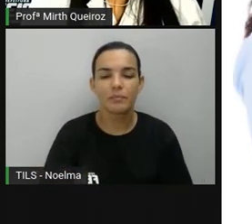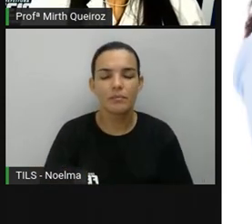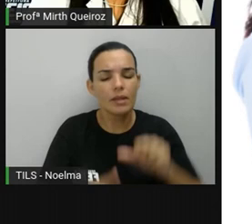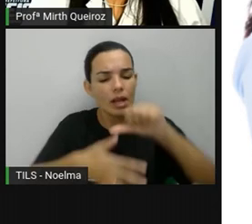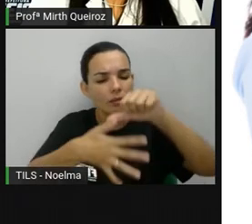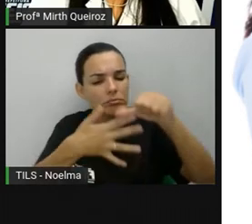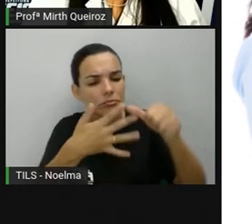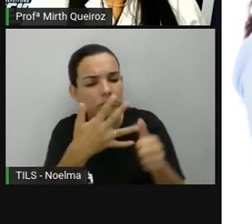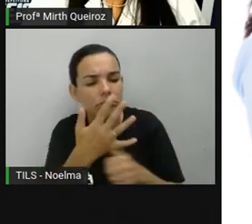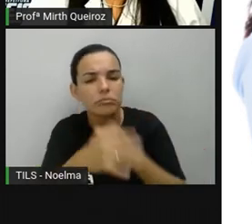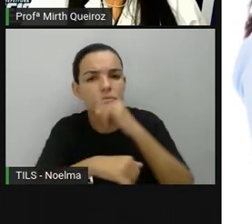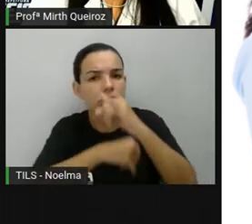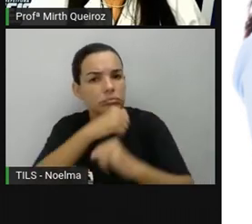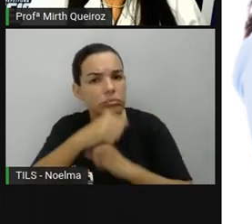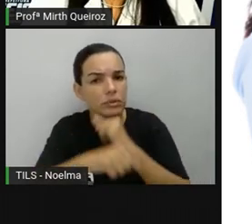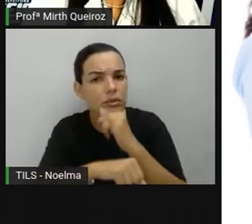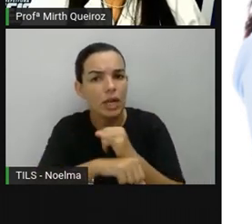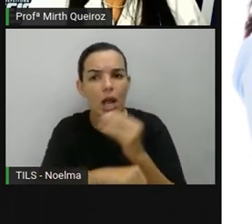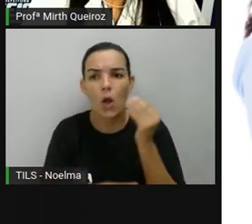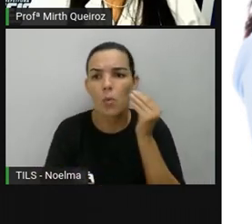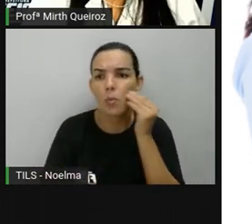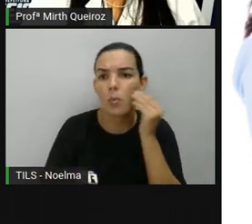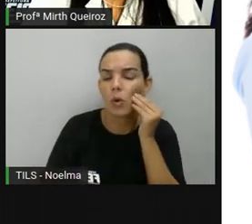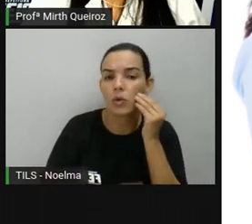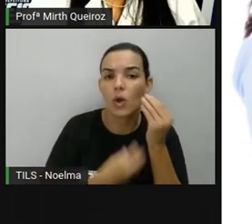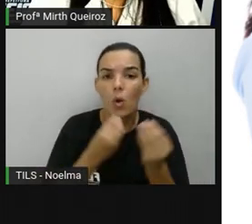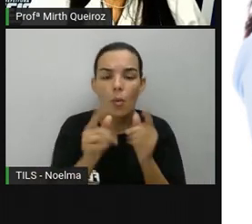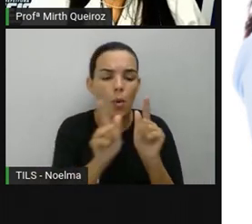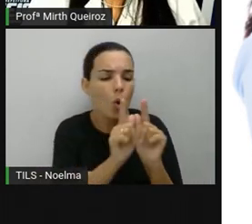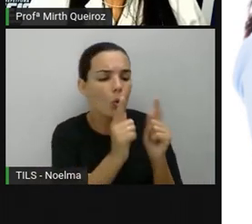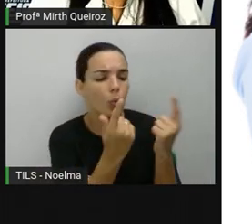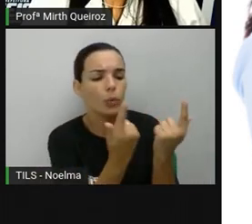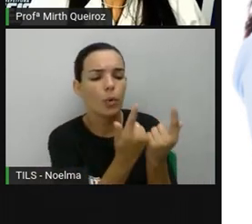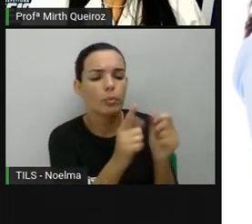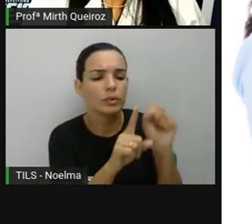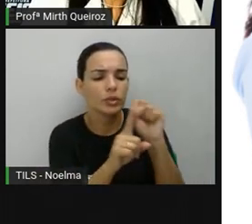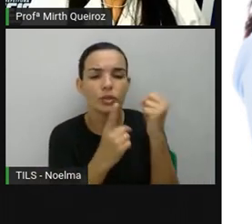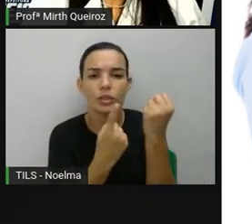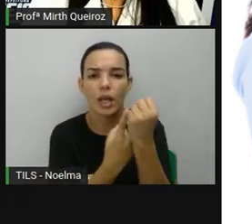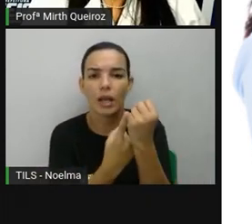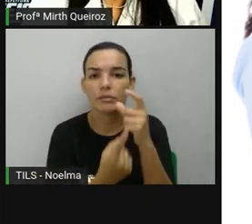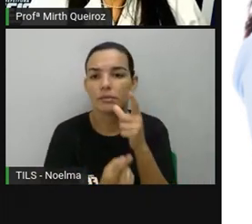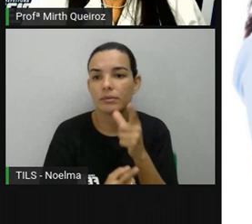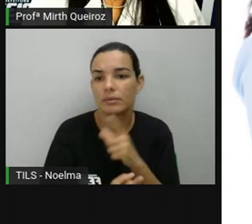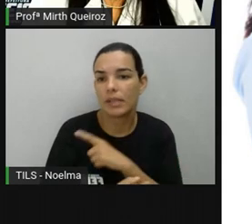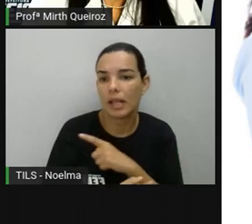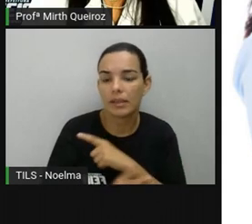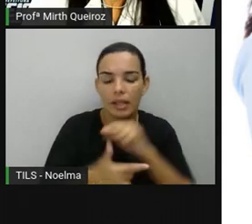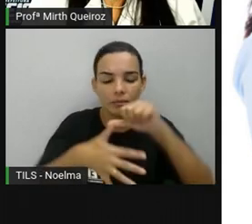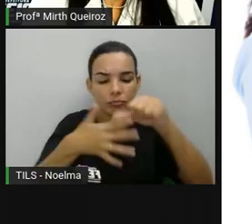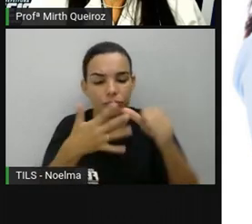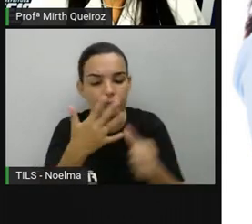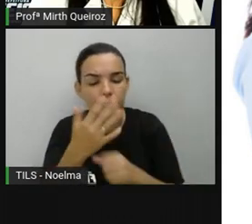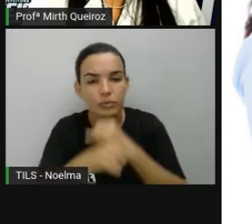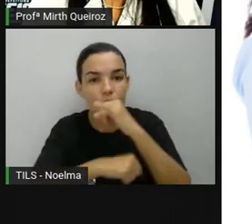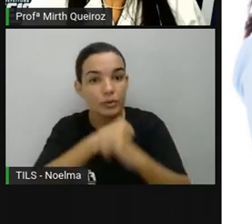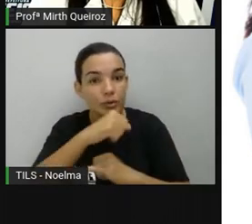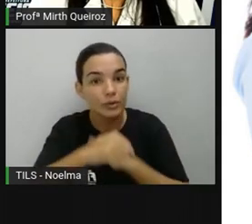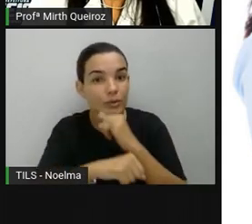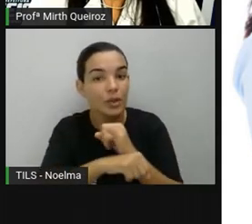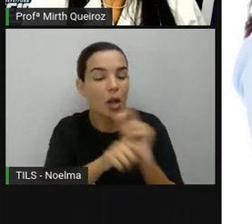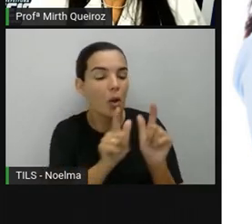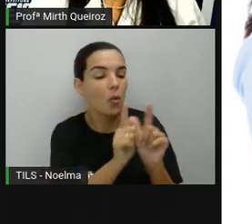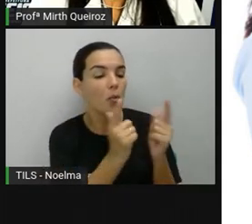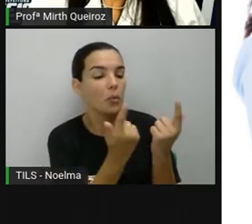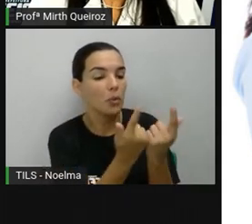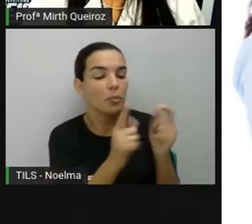As redes sociais são formas de representar grupos sociais. Redes sociais na internet, portanto, representam